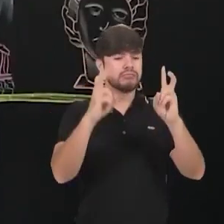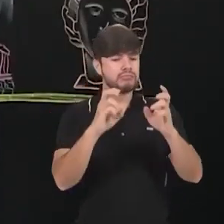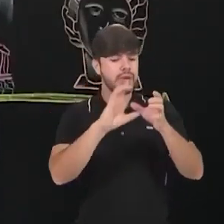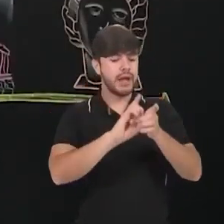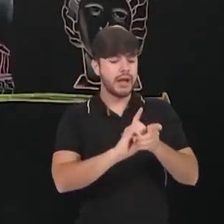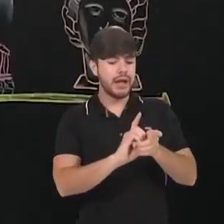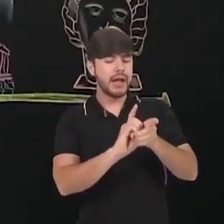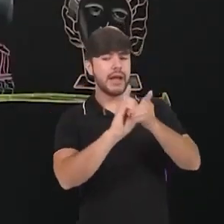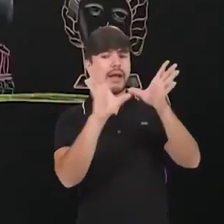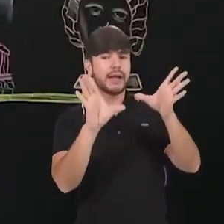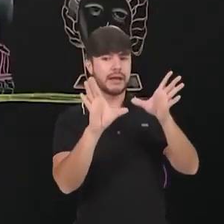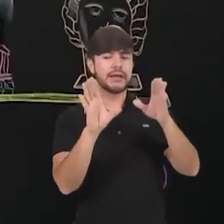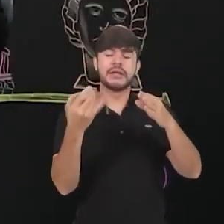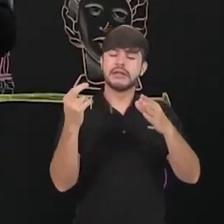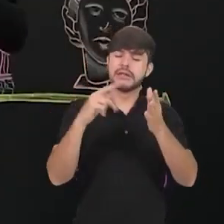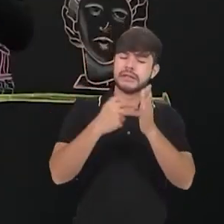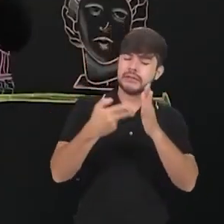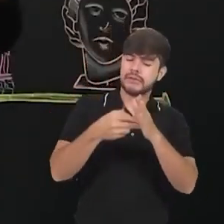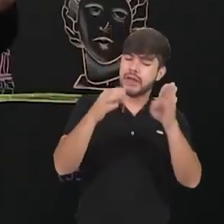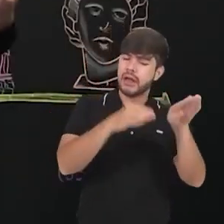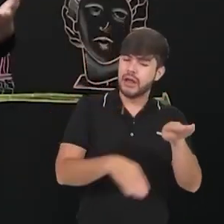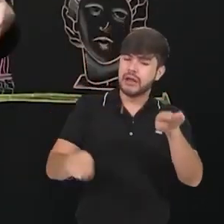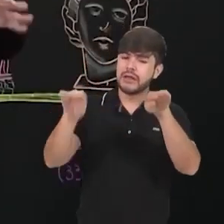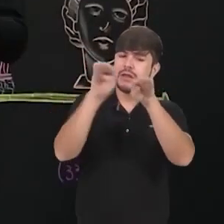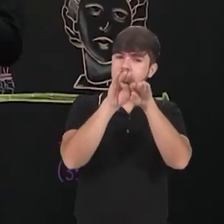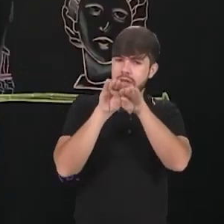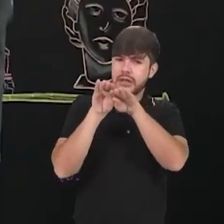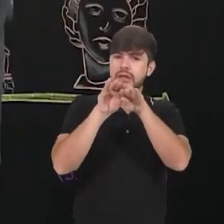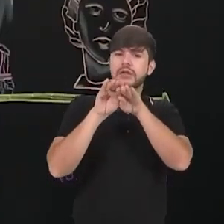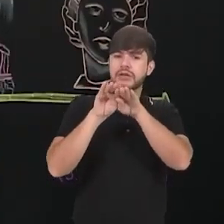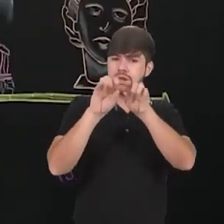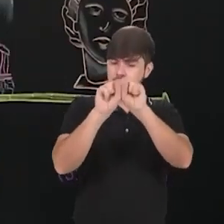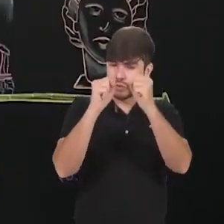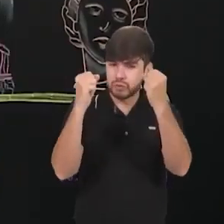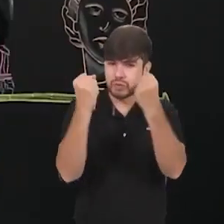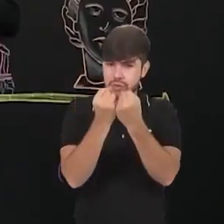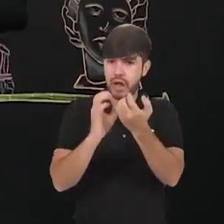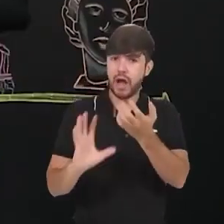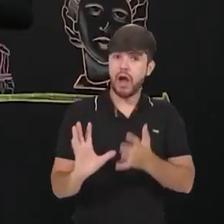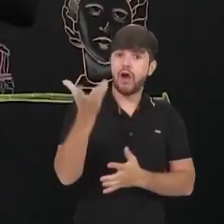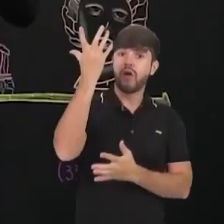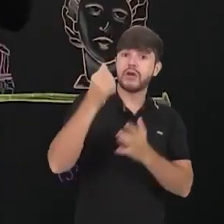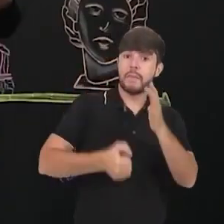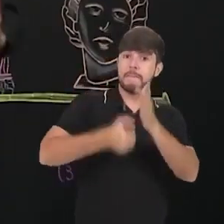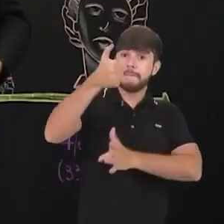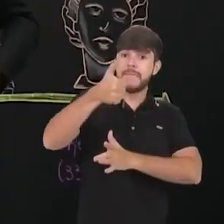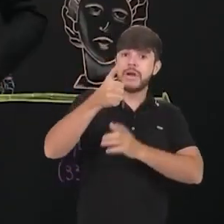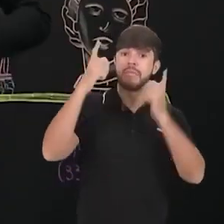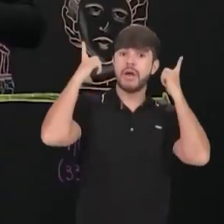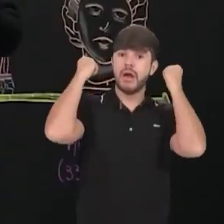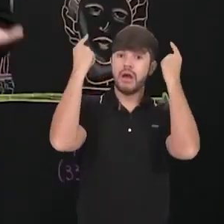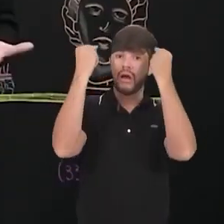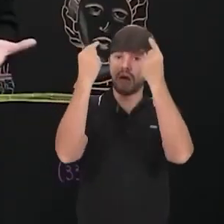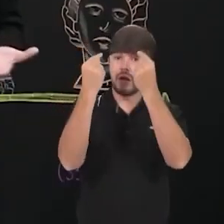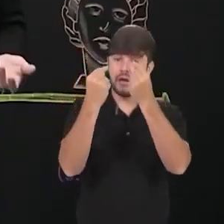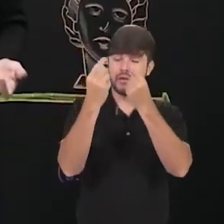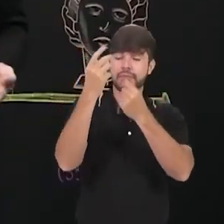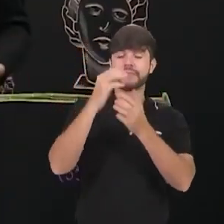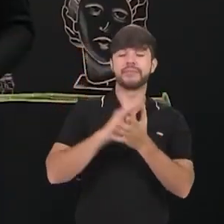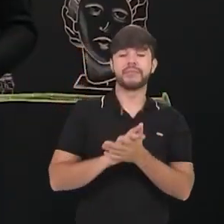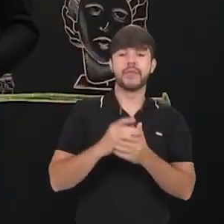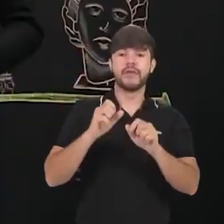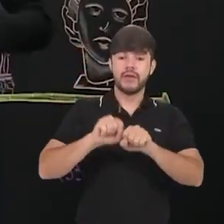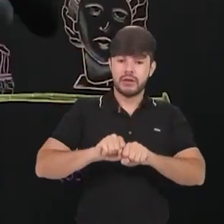gente conversou aqui, de igualdade entre os cidadãos, ela surgiu na Grécia. E ela depois foi ampliada por meio de vários